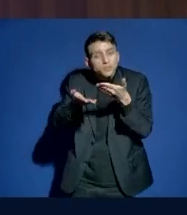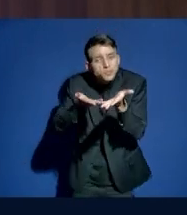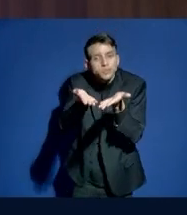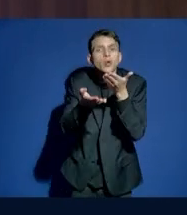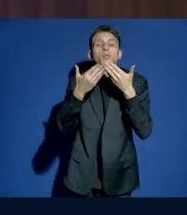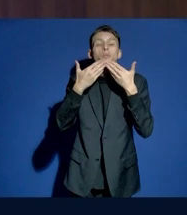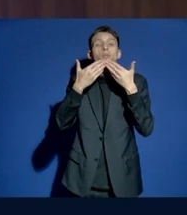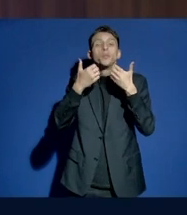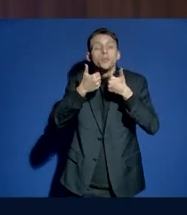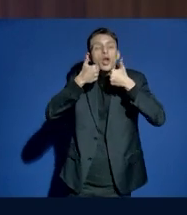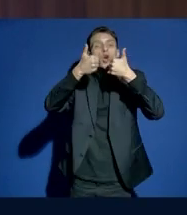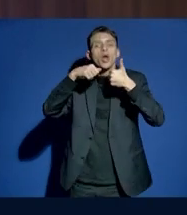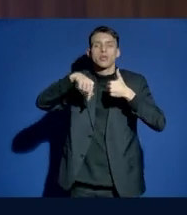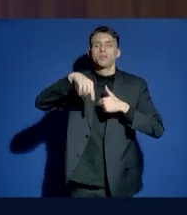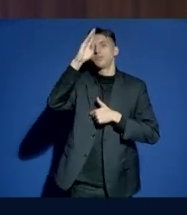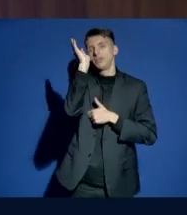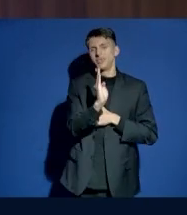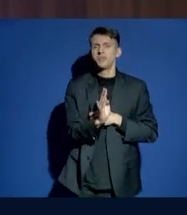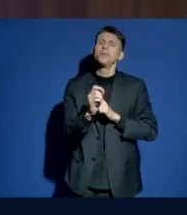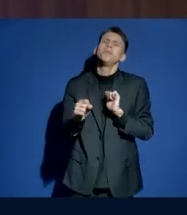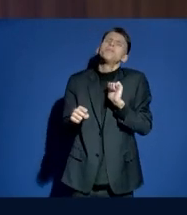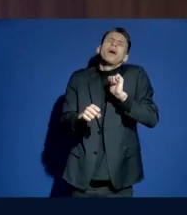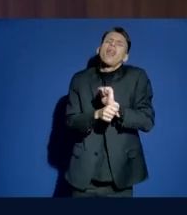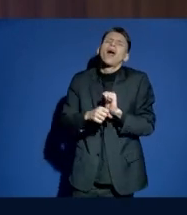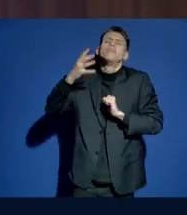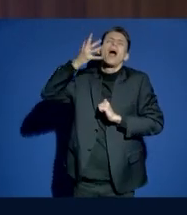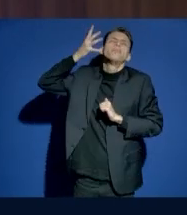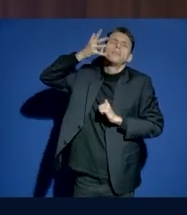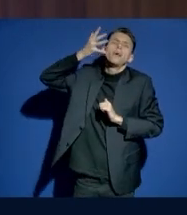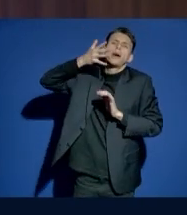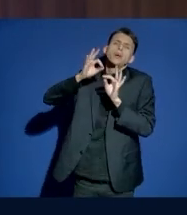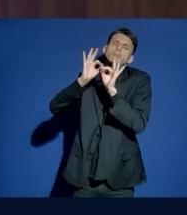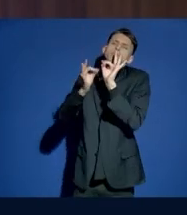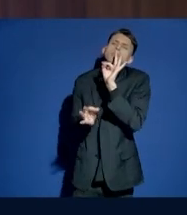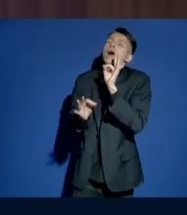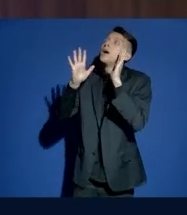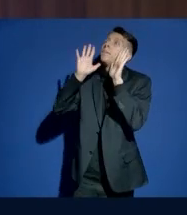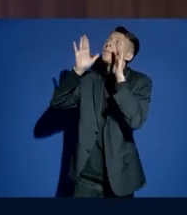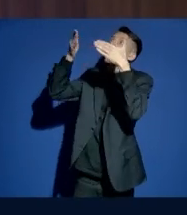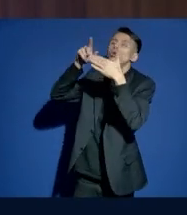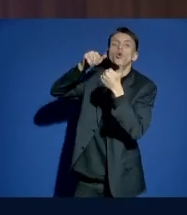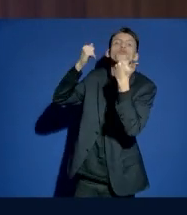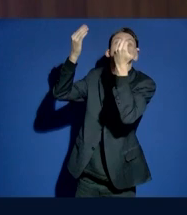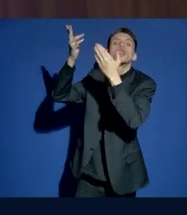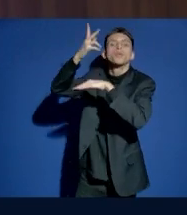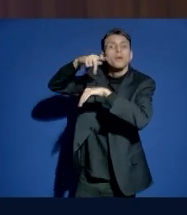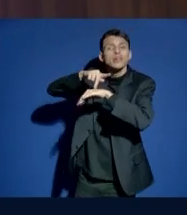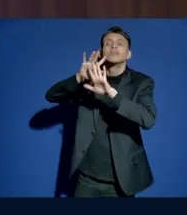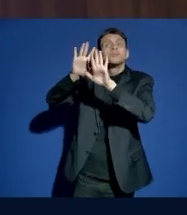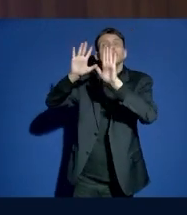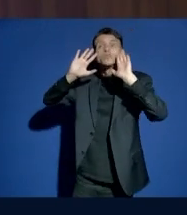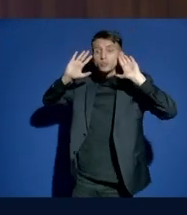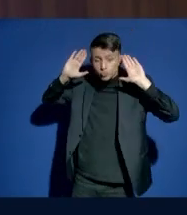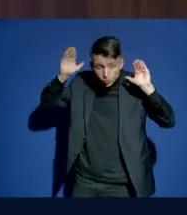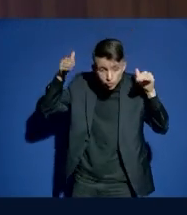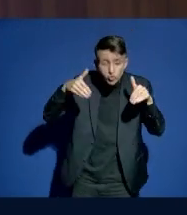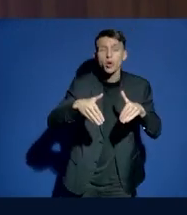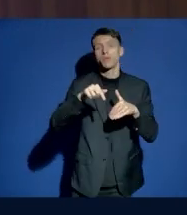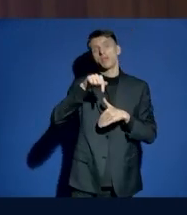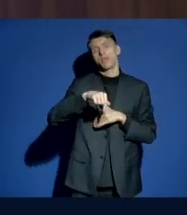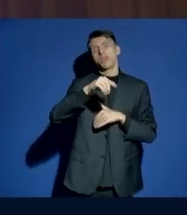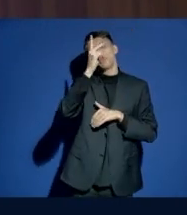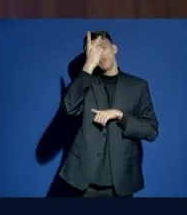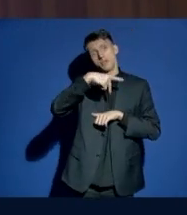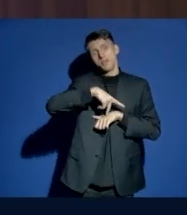de se desconectar das narrativas internacionais e muitas vezes nacionais isso cria e